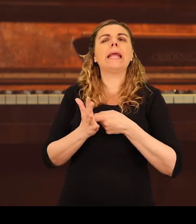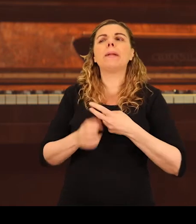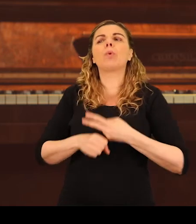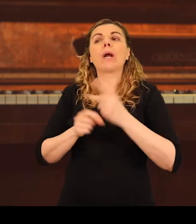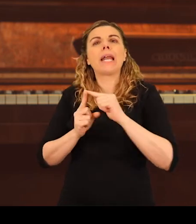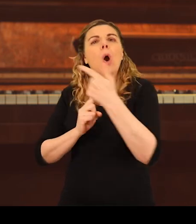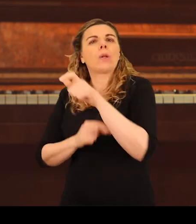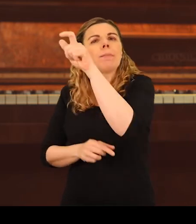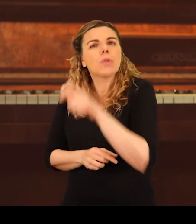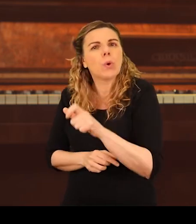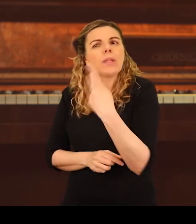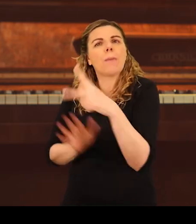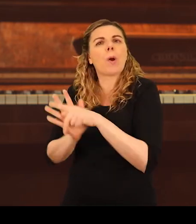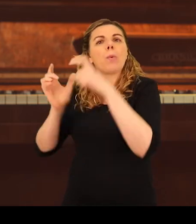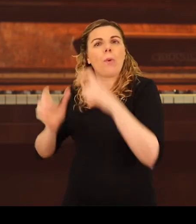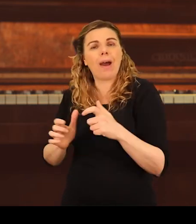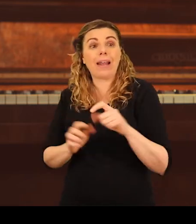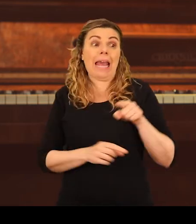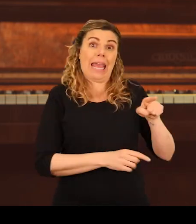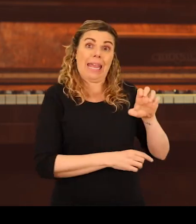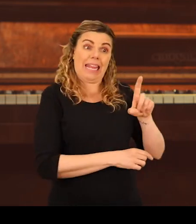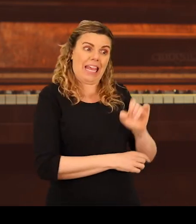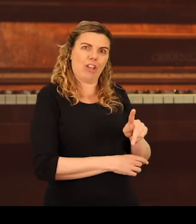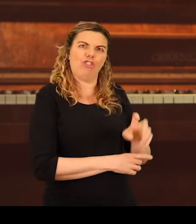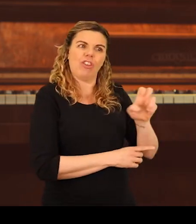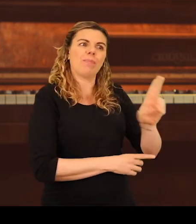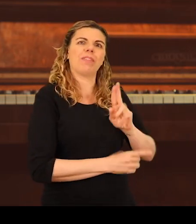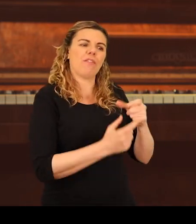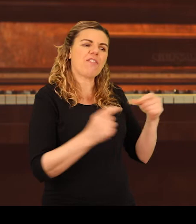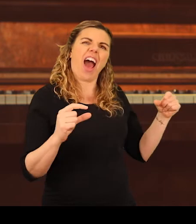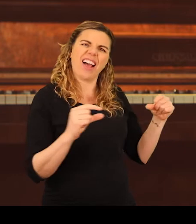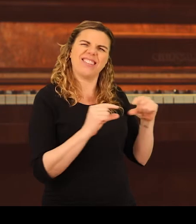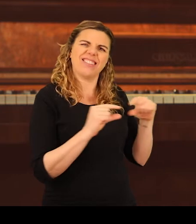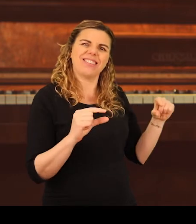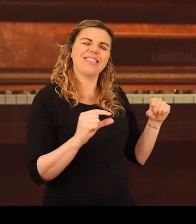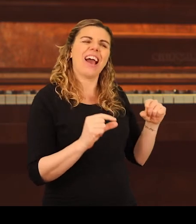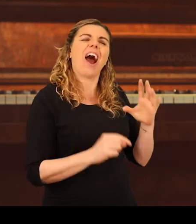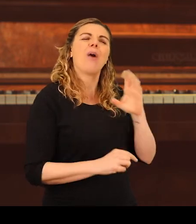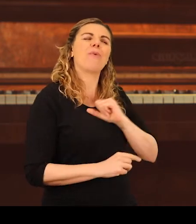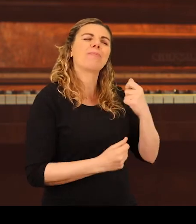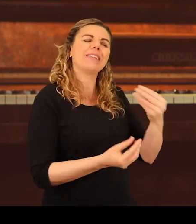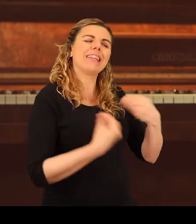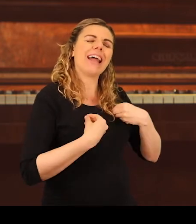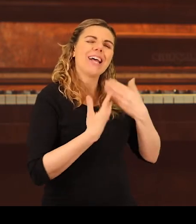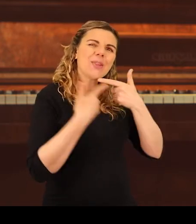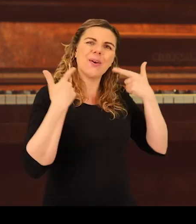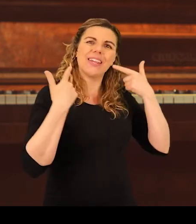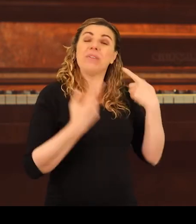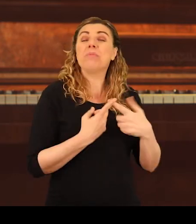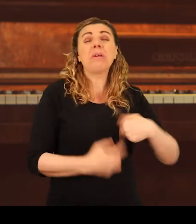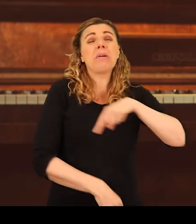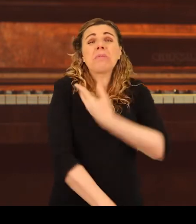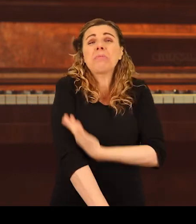né? Isso veio através do Alan. E amor tem que fazer sorrir. Porque a gente tem uma... Enfim, a gente